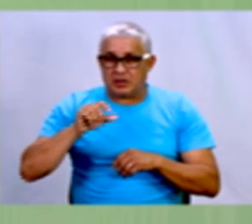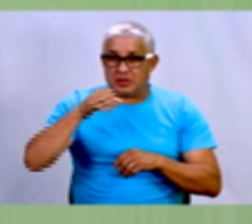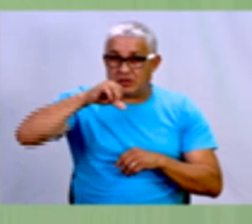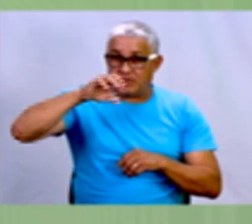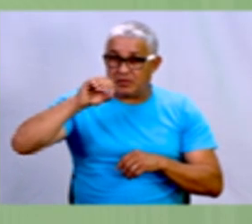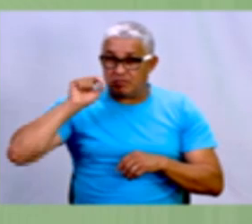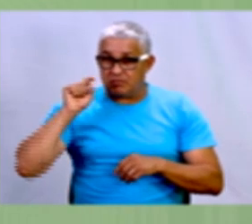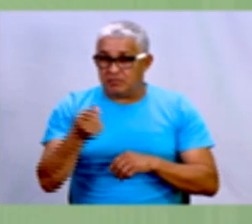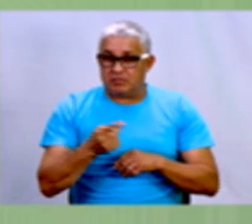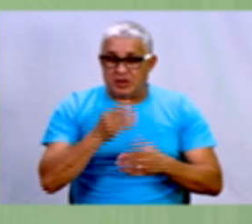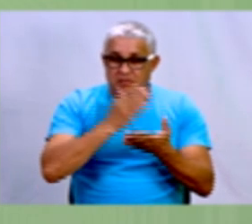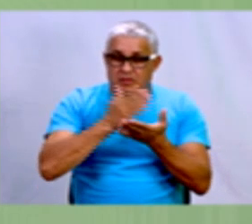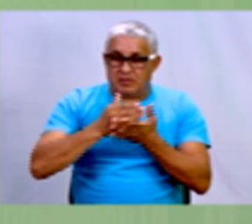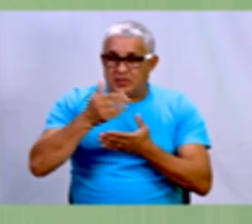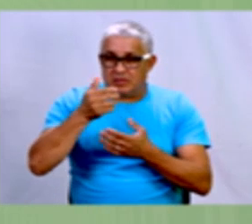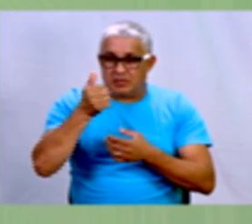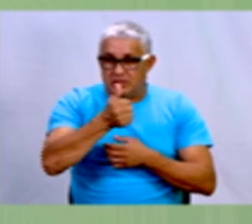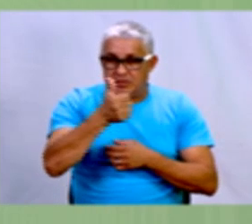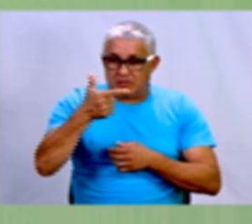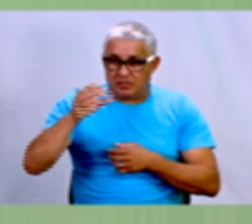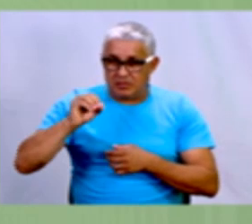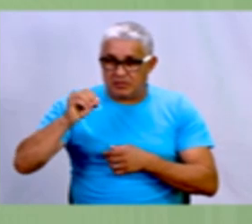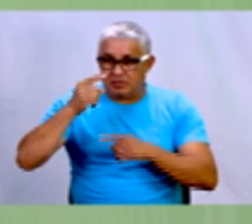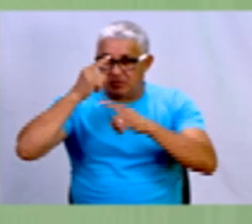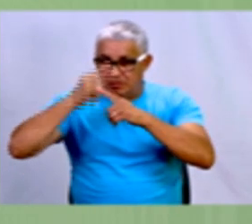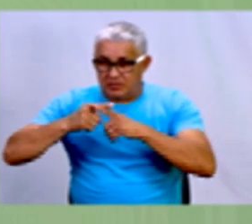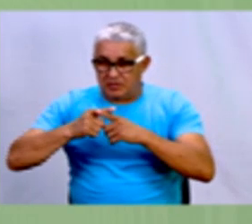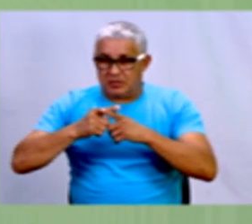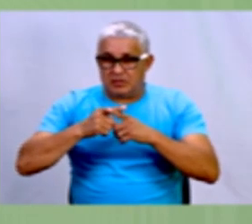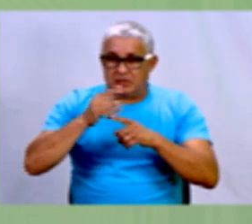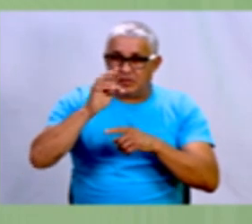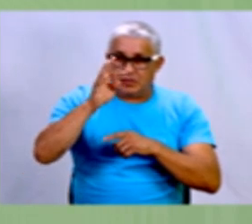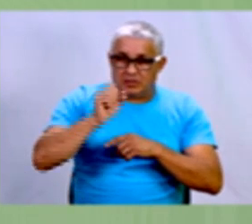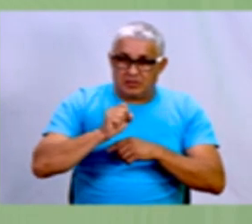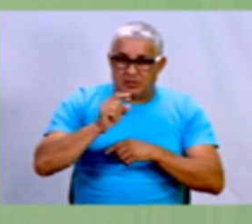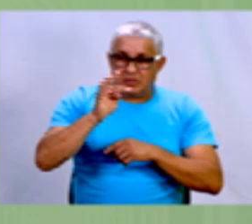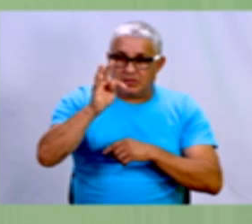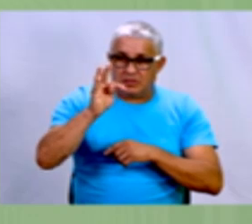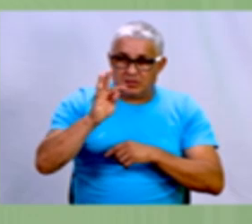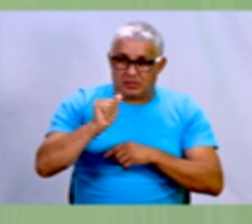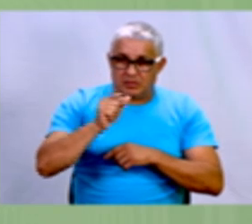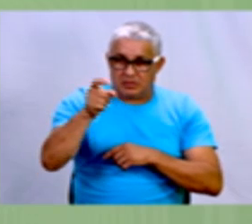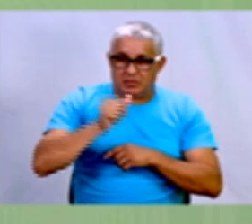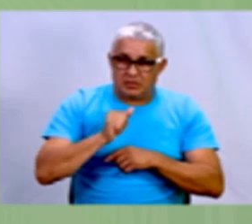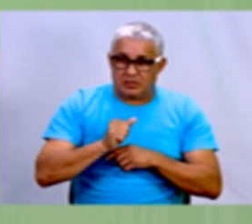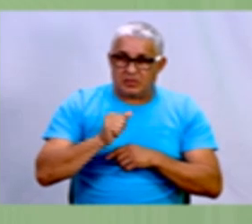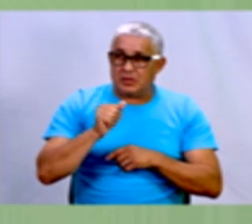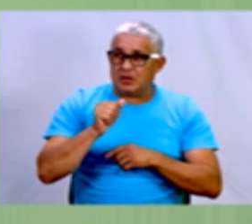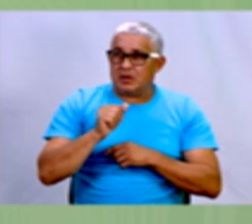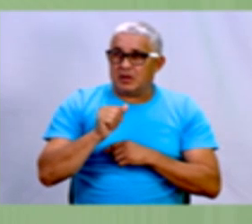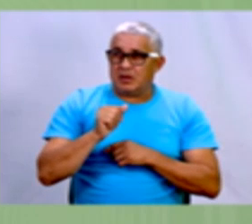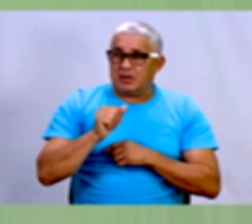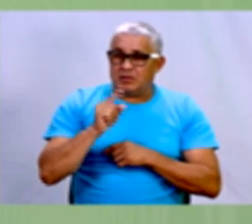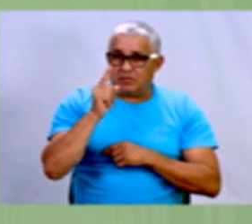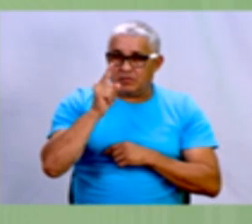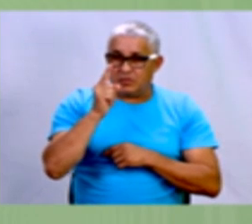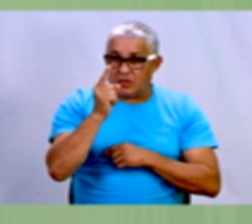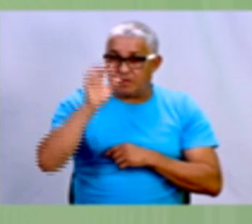120 vezes a uma taxa de 1% ao mês, calcule o valor da 20ª